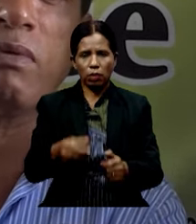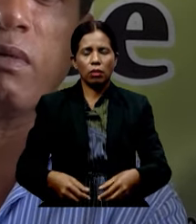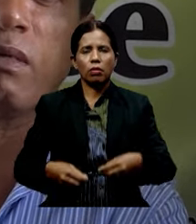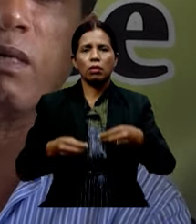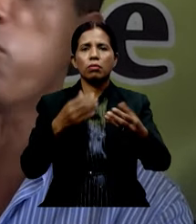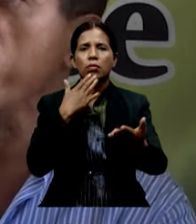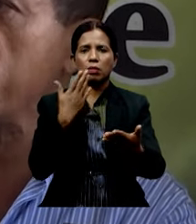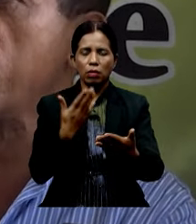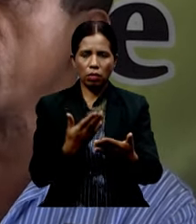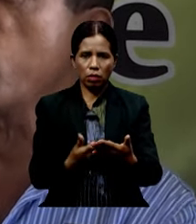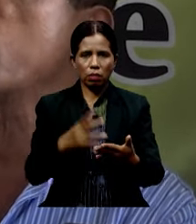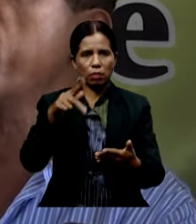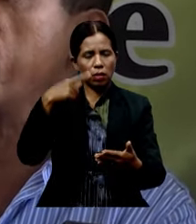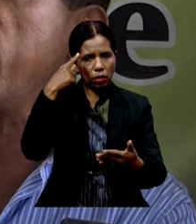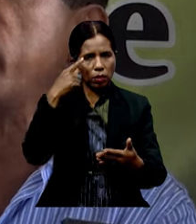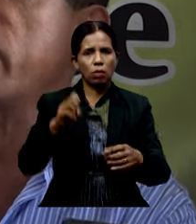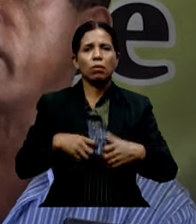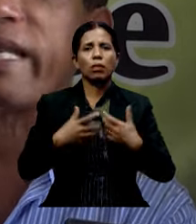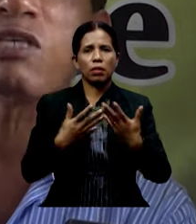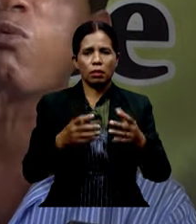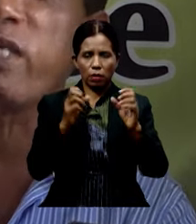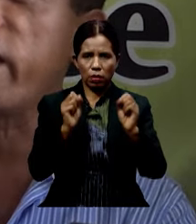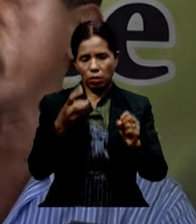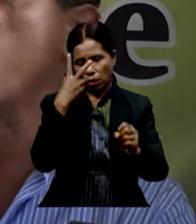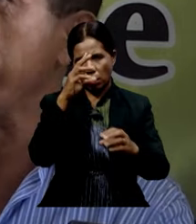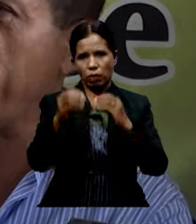sugestão política, o insa para bele